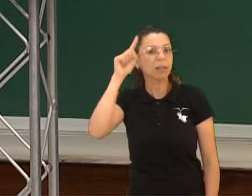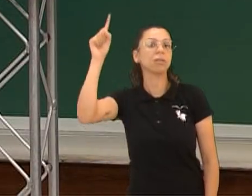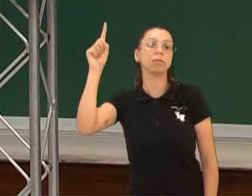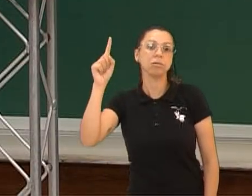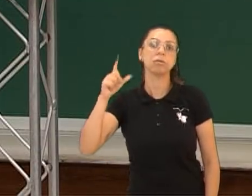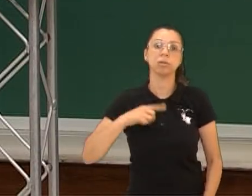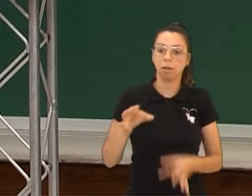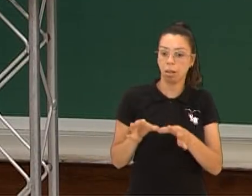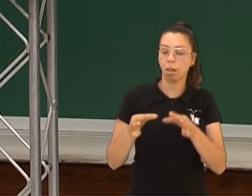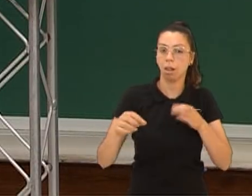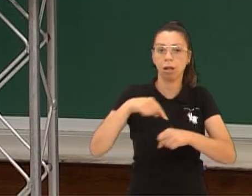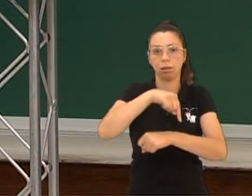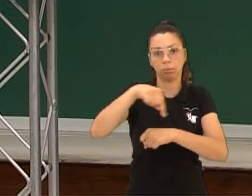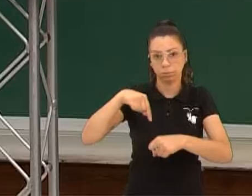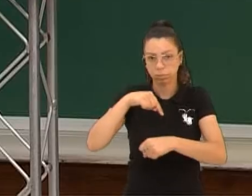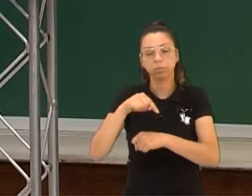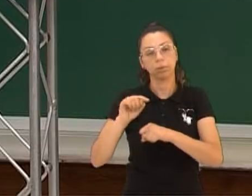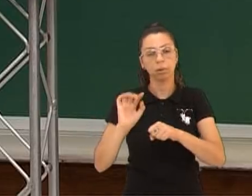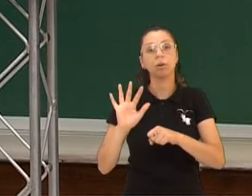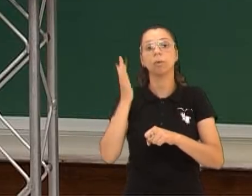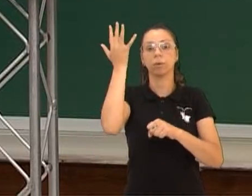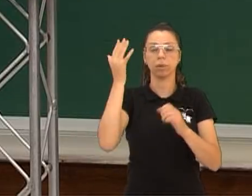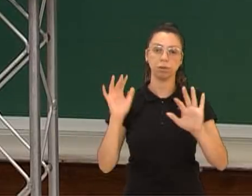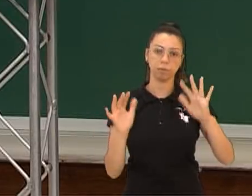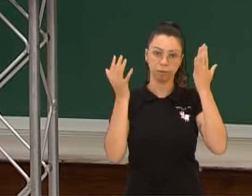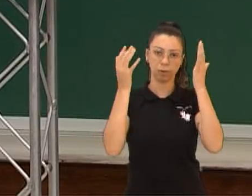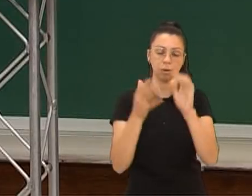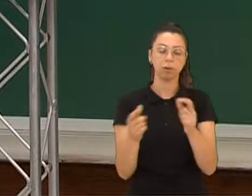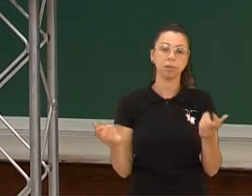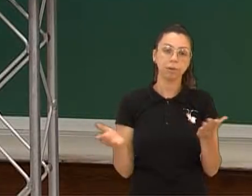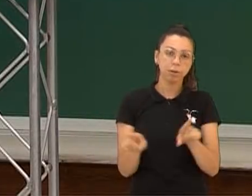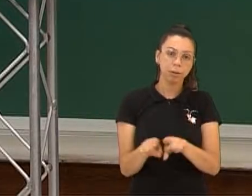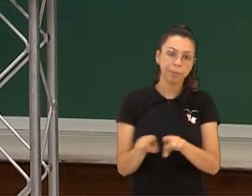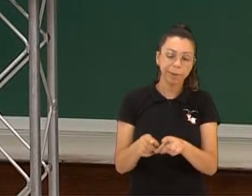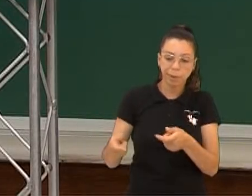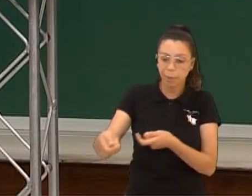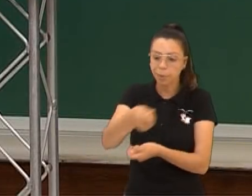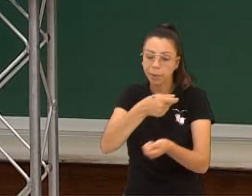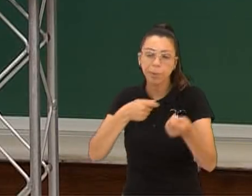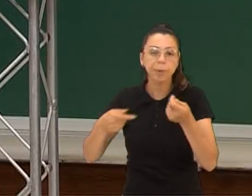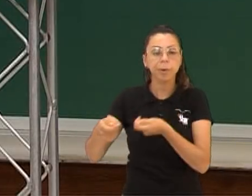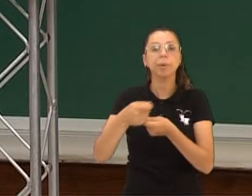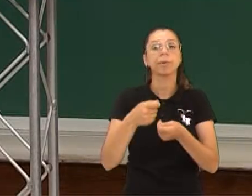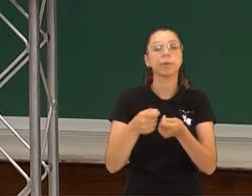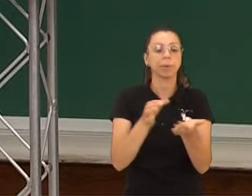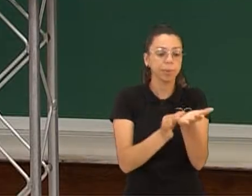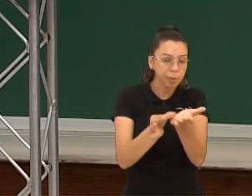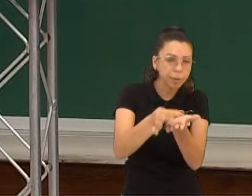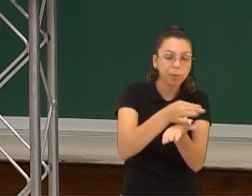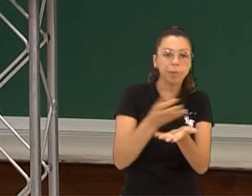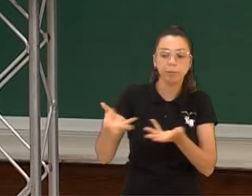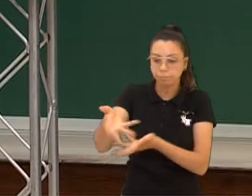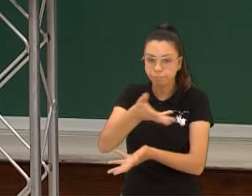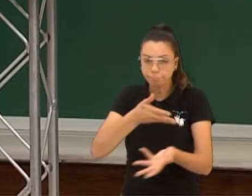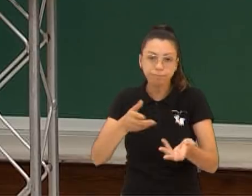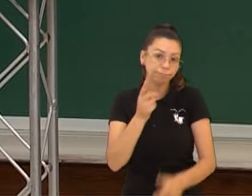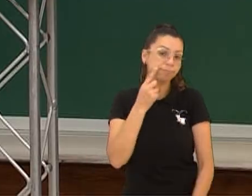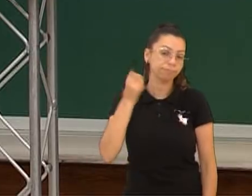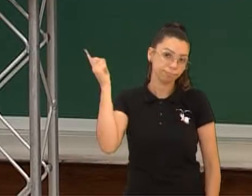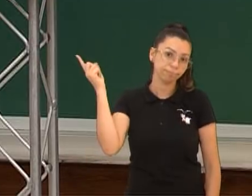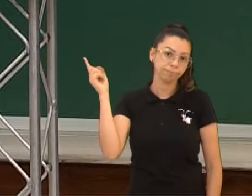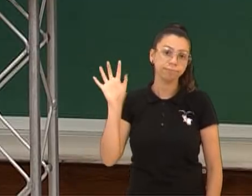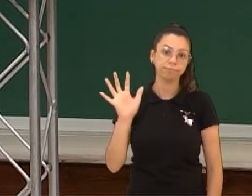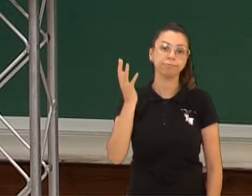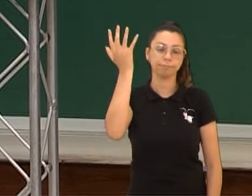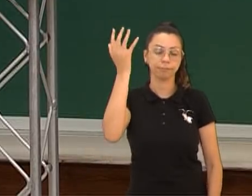os faxinais aqui no estado do Paraná, onde existe a troca de sementes, tem alguns eventos assim, né? Esse é um deles, onde eles